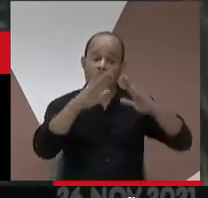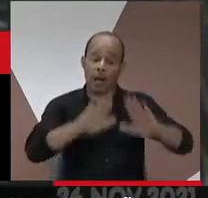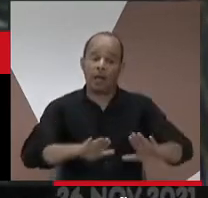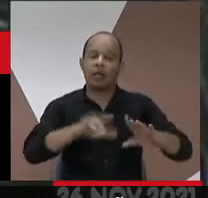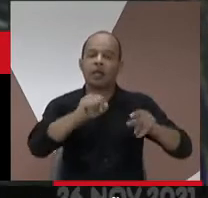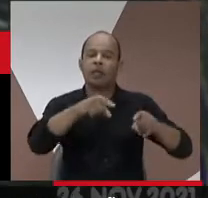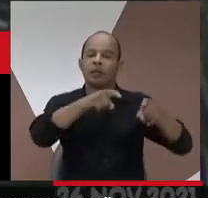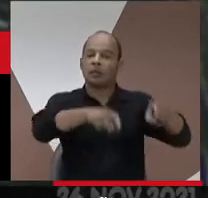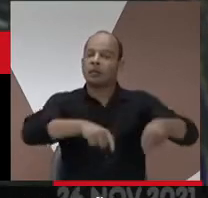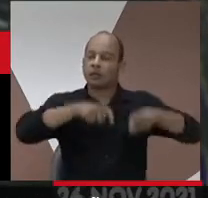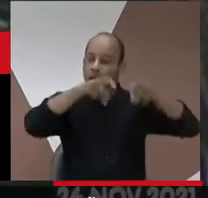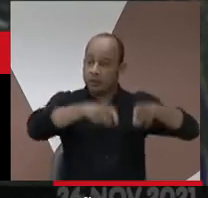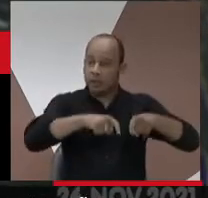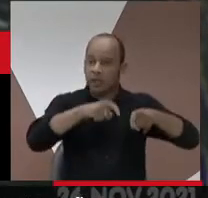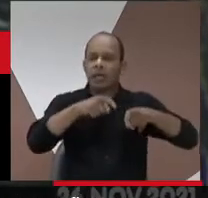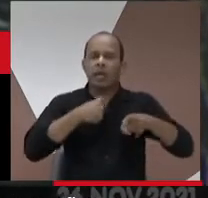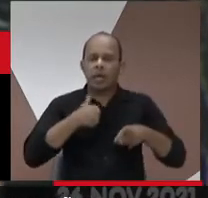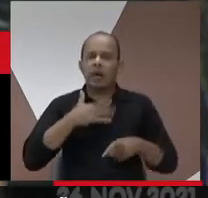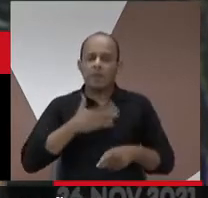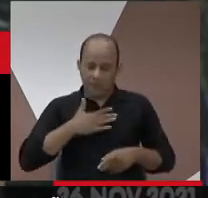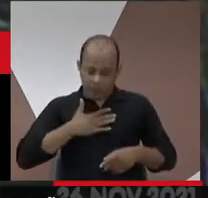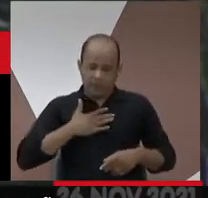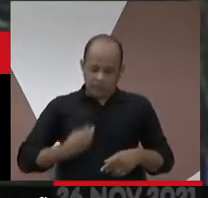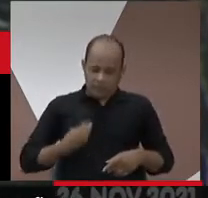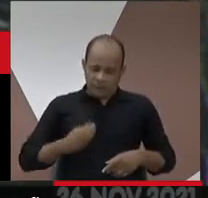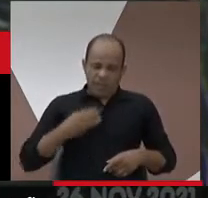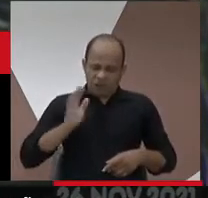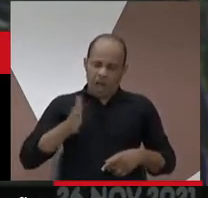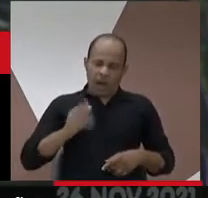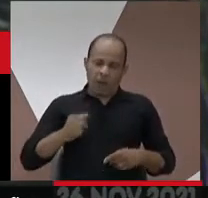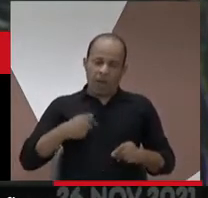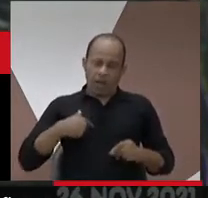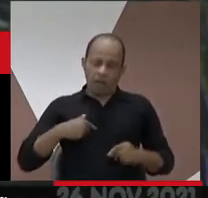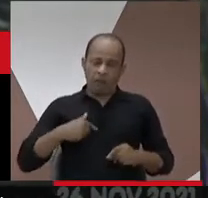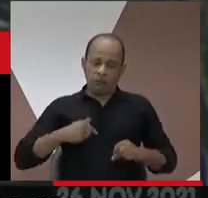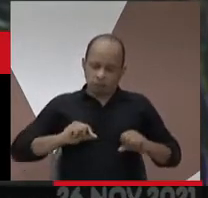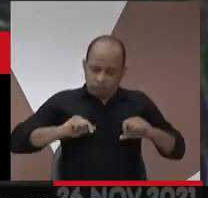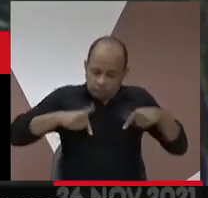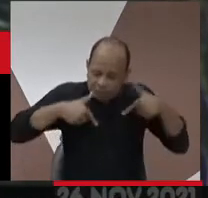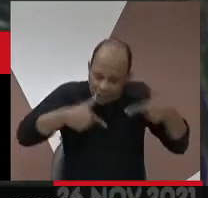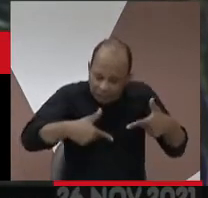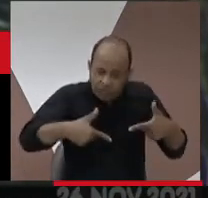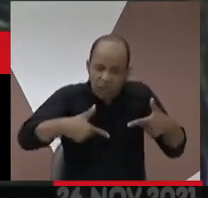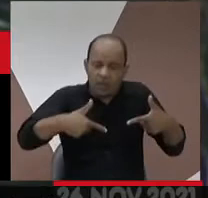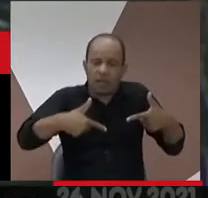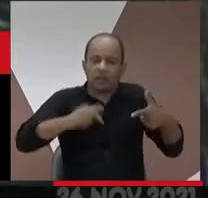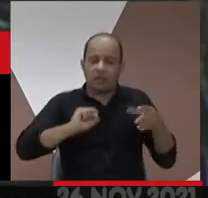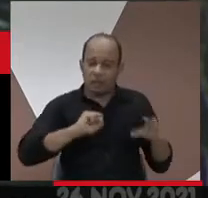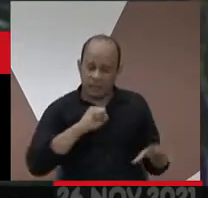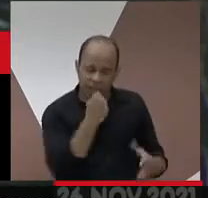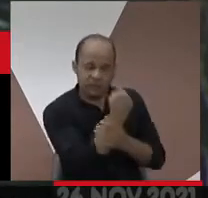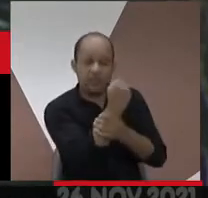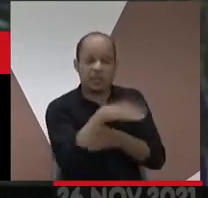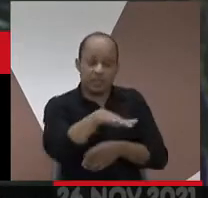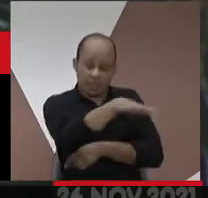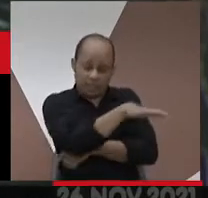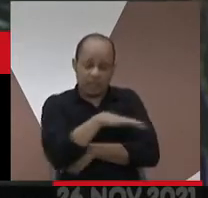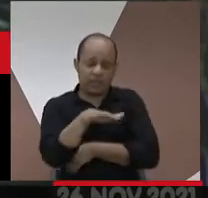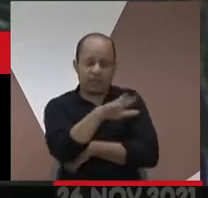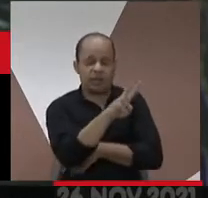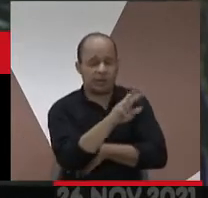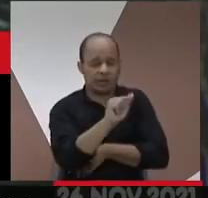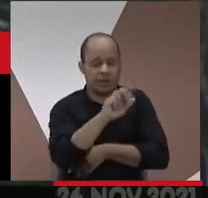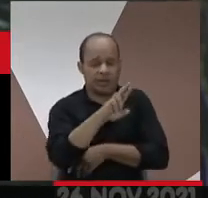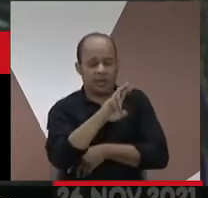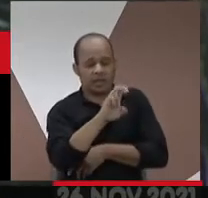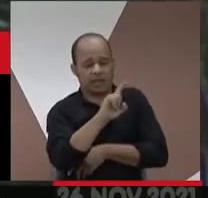tempo para a defesa da represa de Vargem das Flores. E aqui nessa Assembleia eu já perdi as contas de quantas vezes